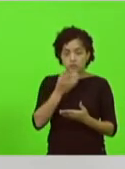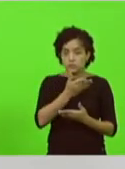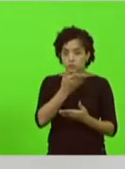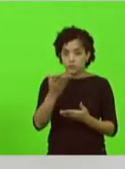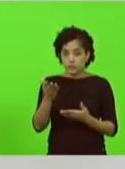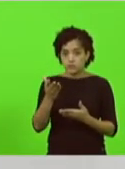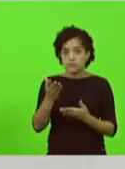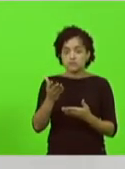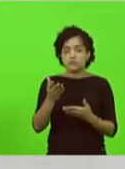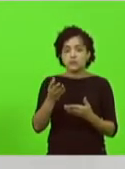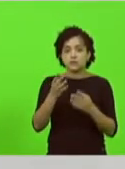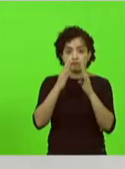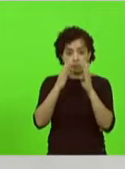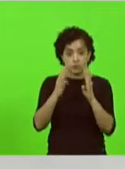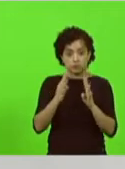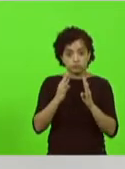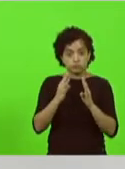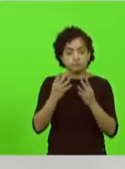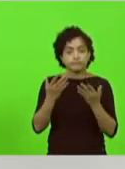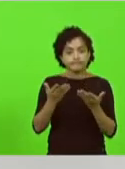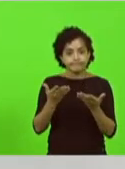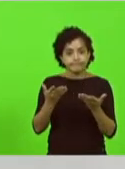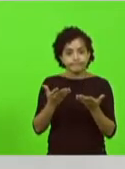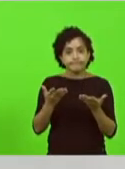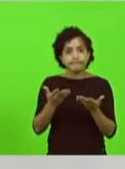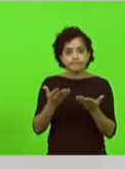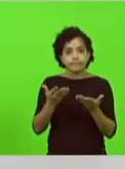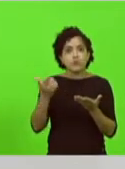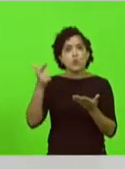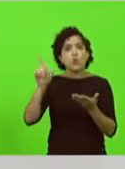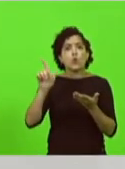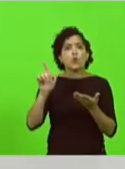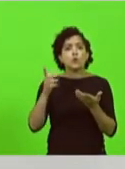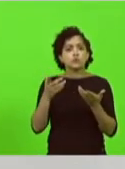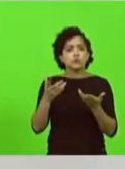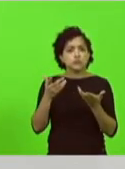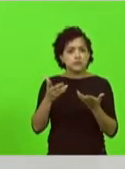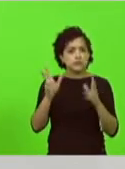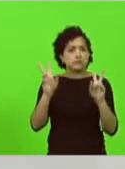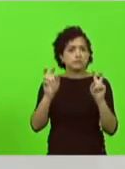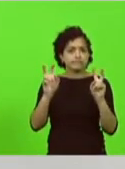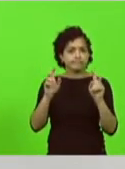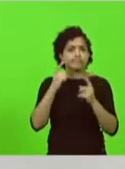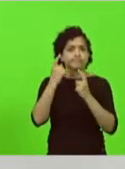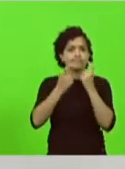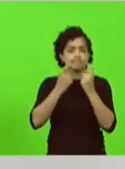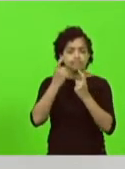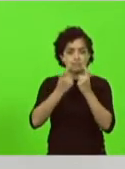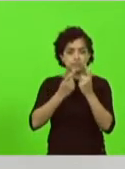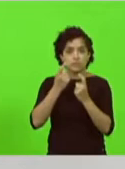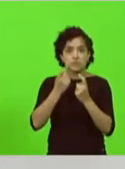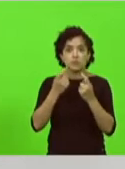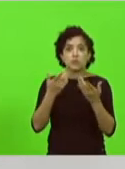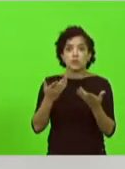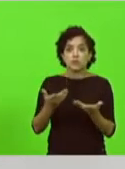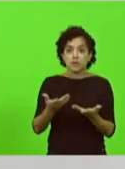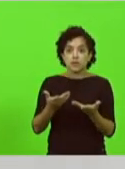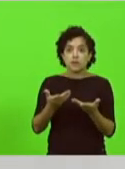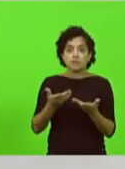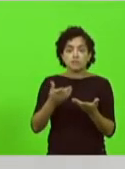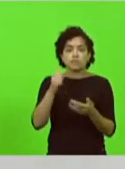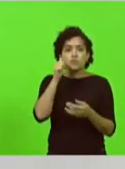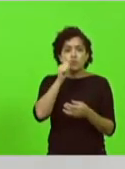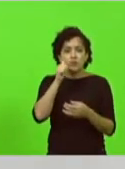acompanham, quero ainda falar sobre outro tema que me preocupa, que é o crescente número de